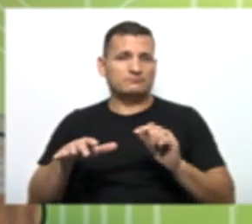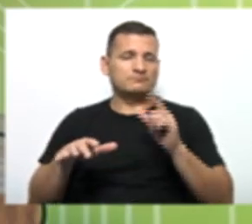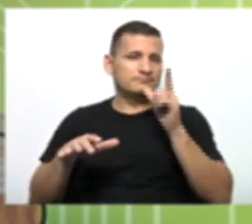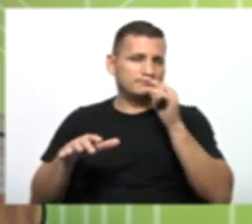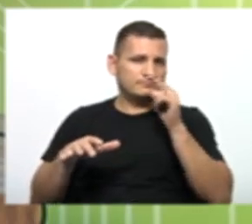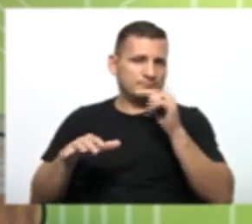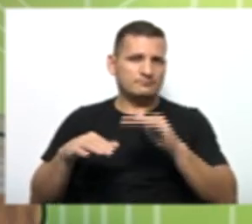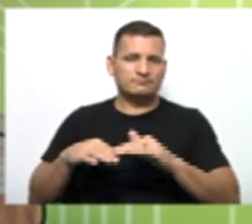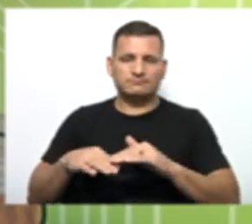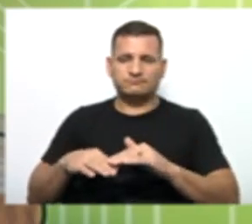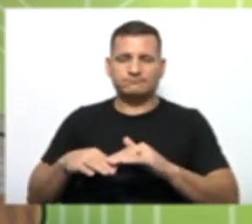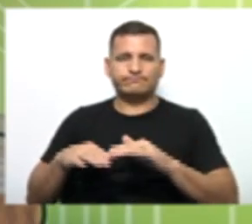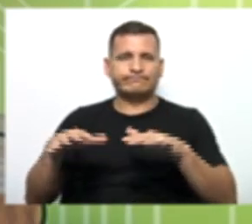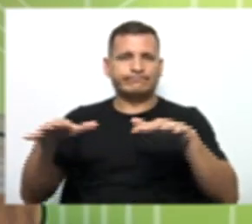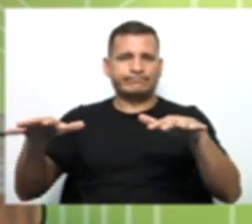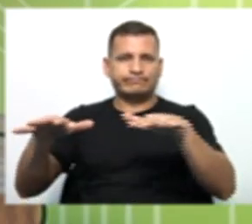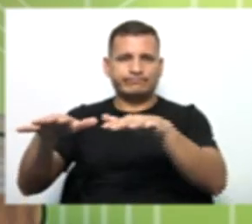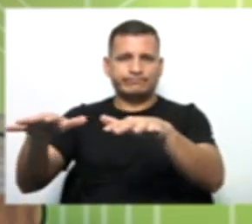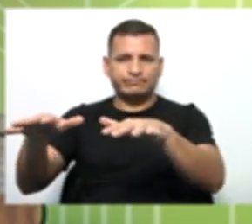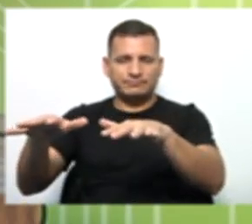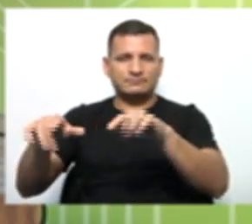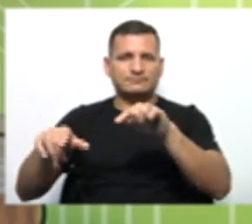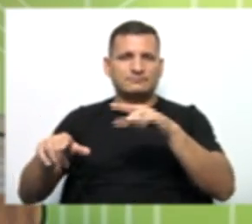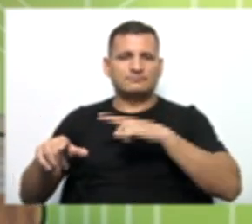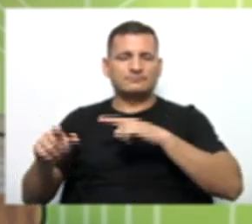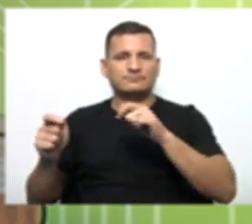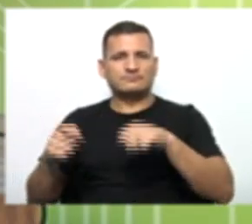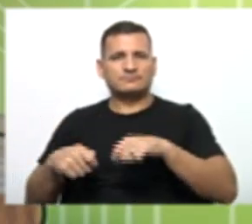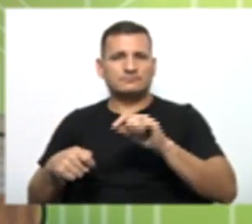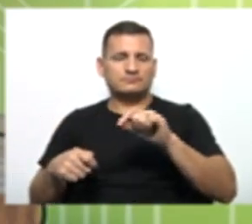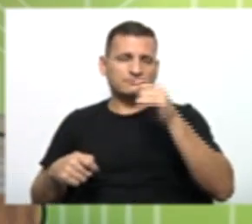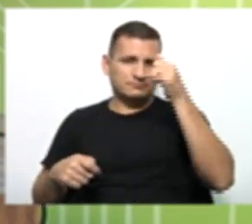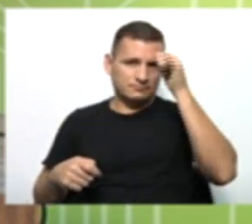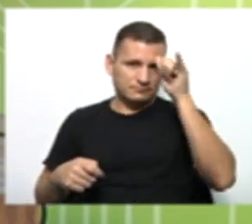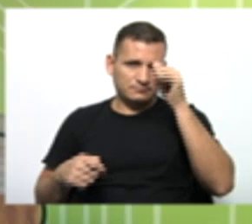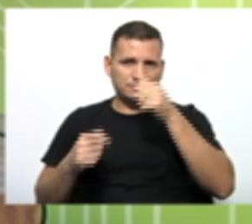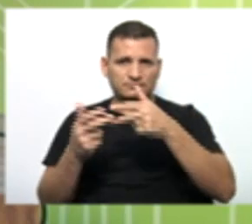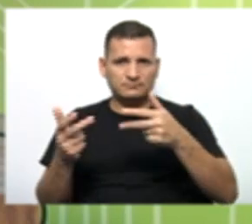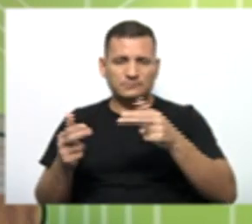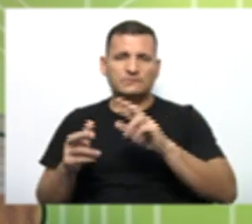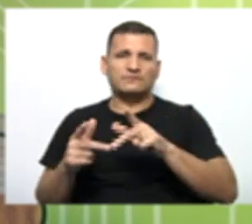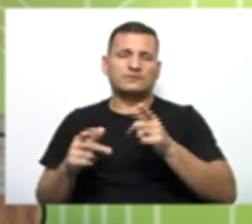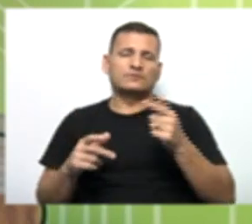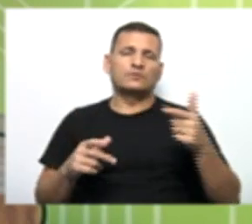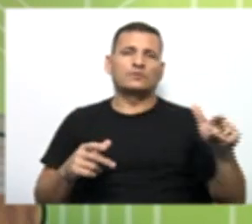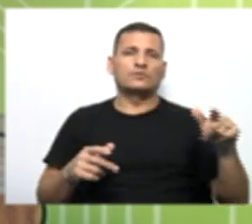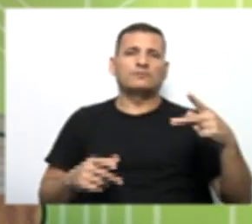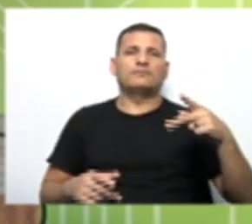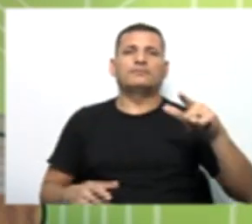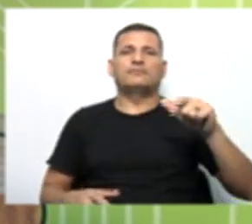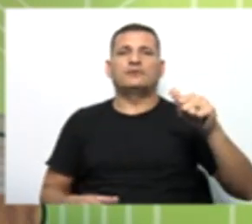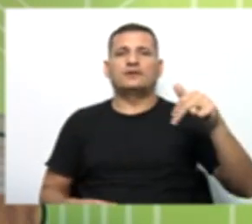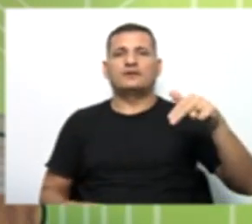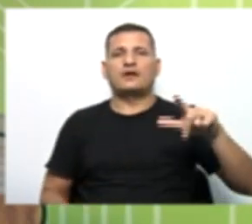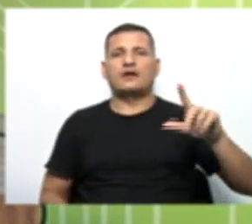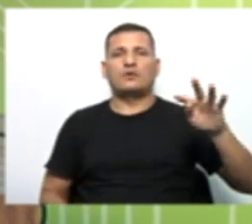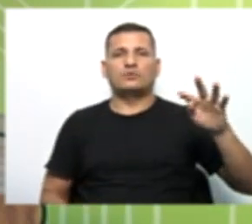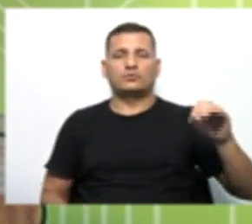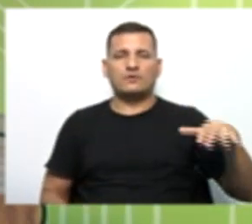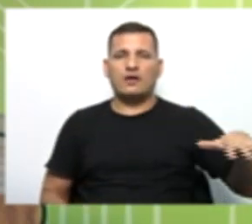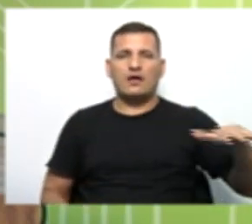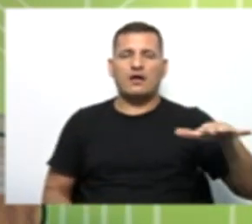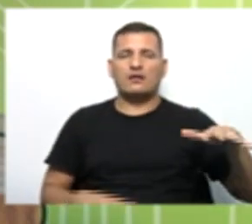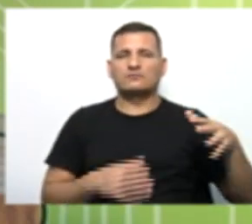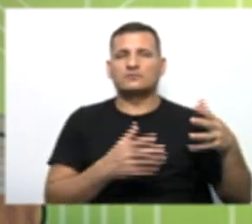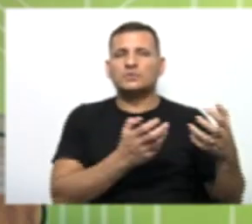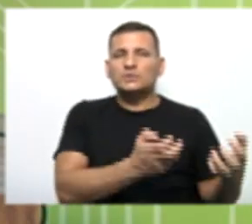pântano, apresenta um potencial para a bovinocultura diferente de um planalto, de uma área seca. Mas,